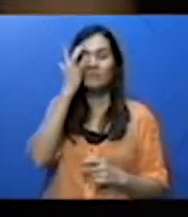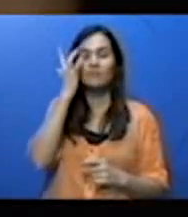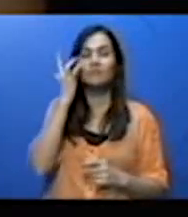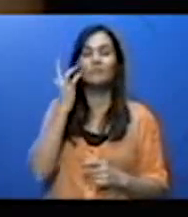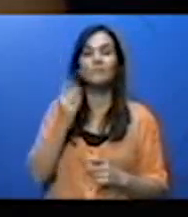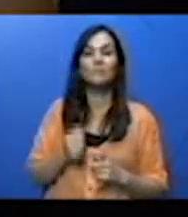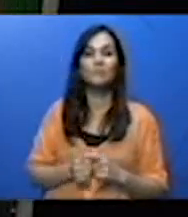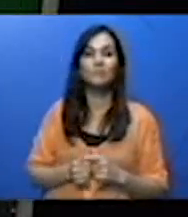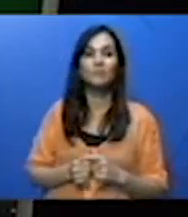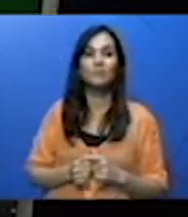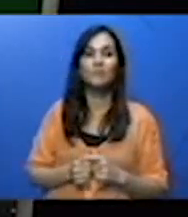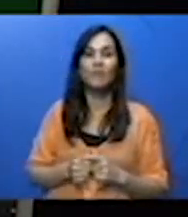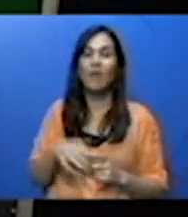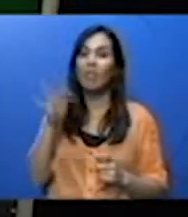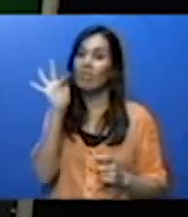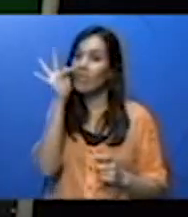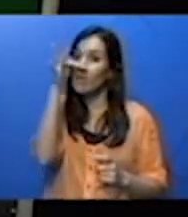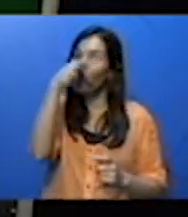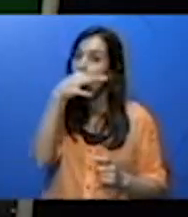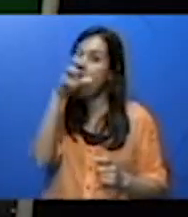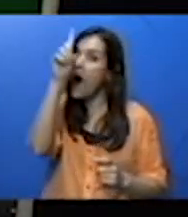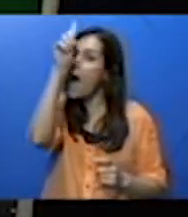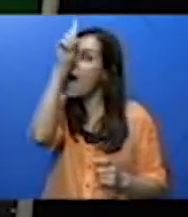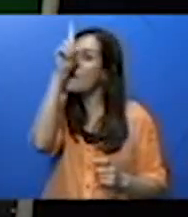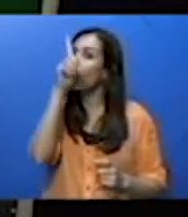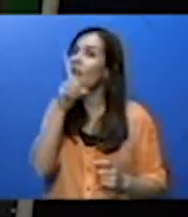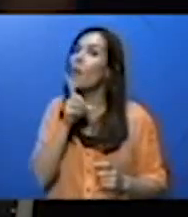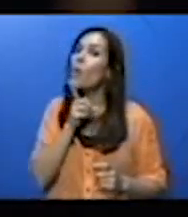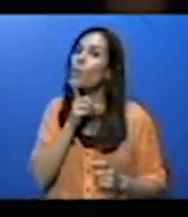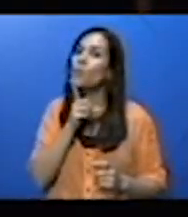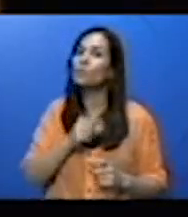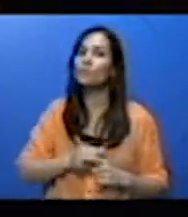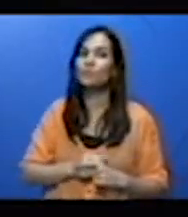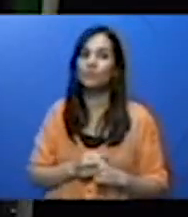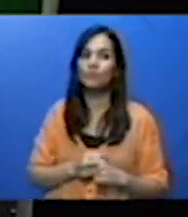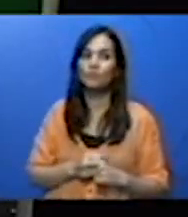Continuando. Teimosa, amarelo.